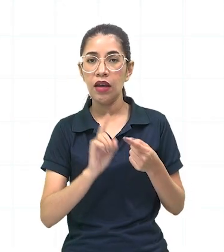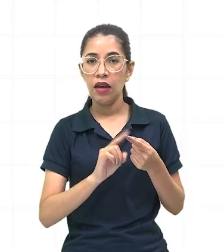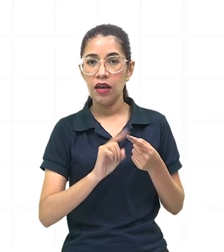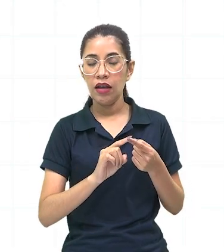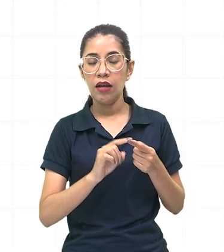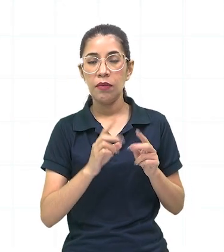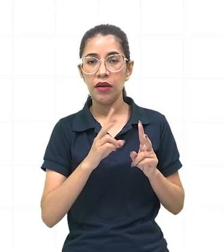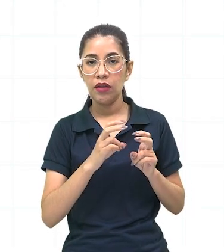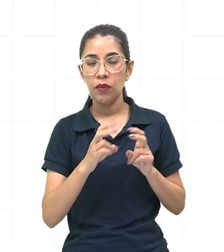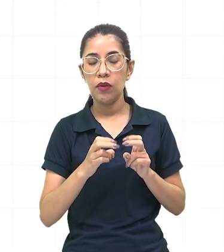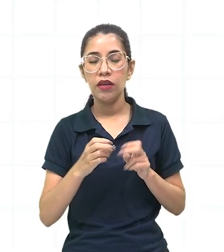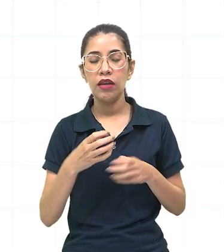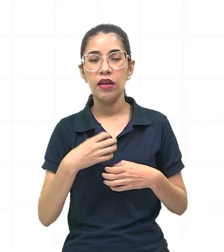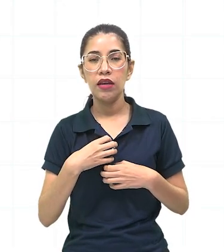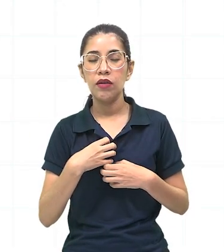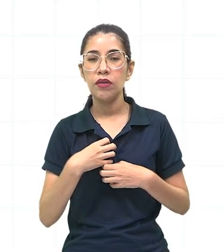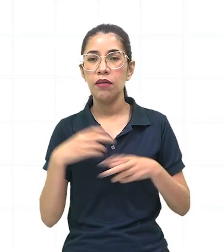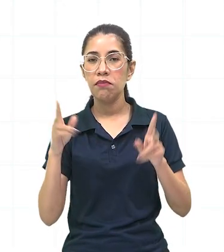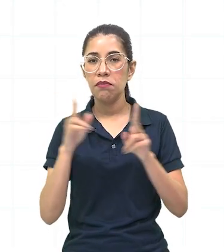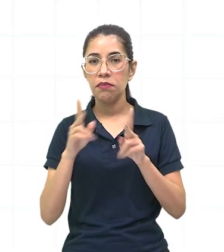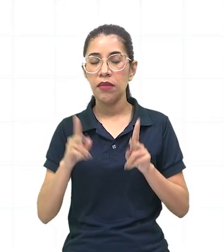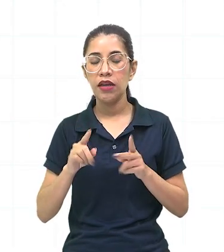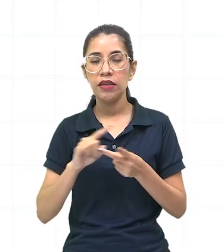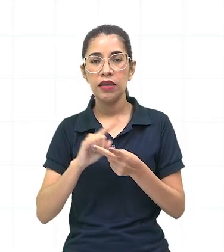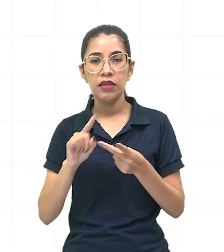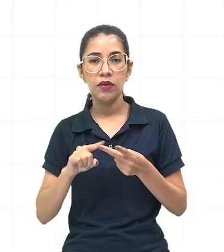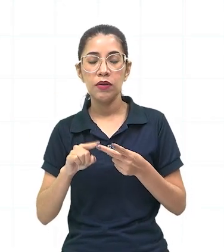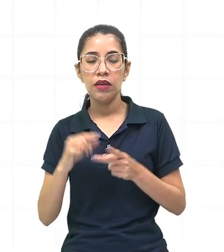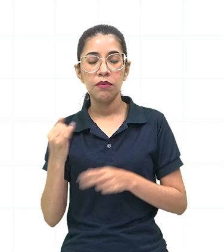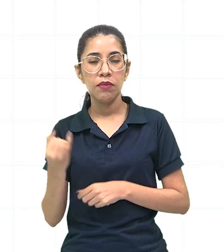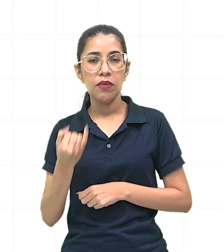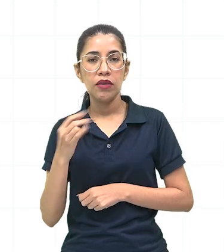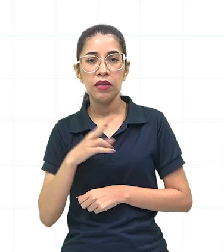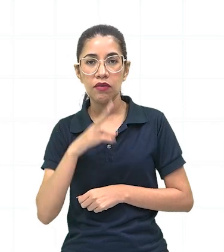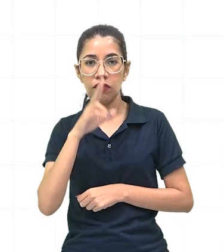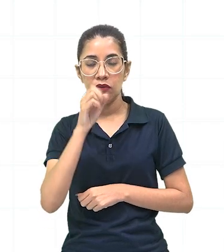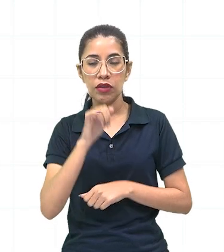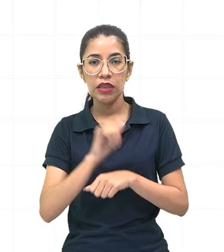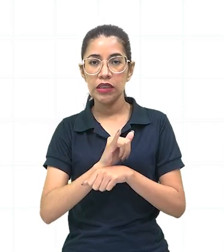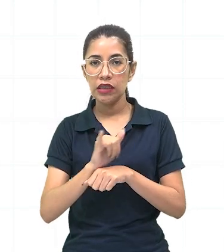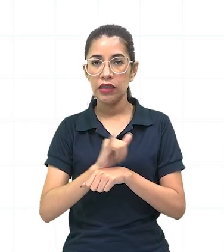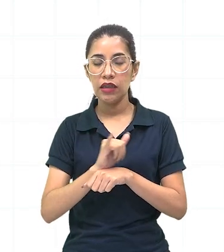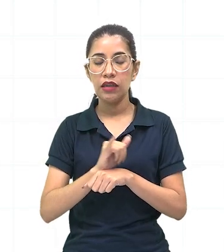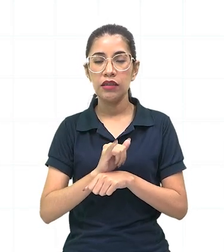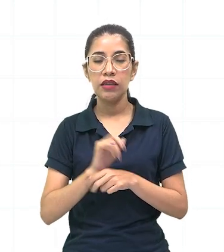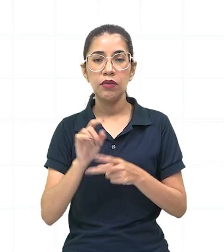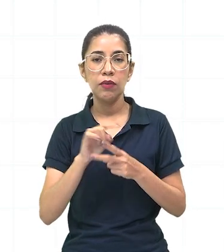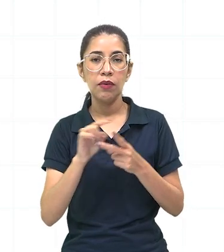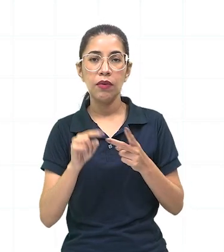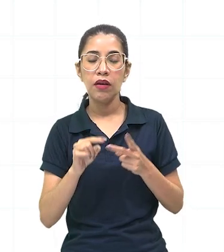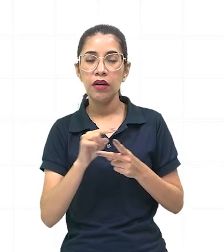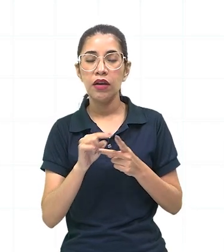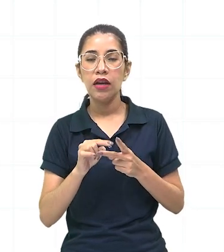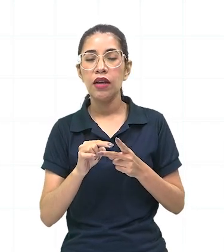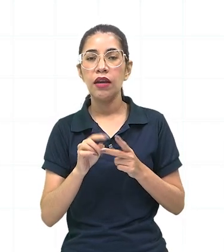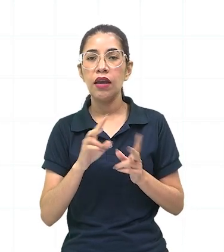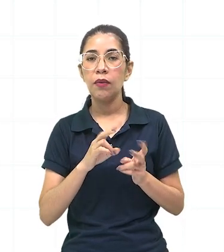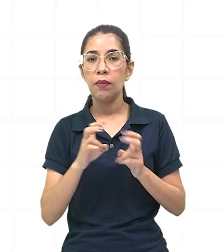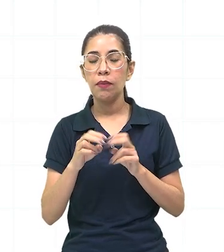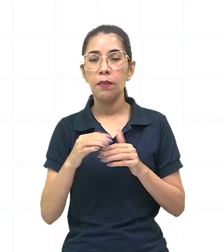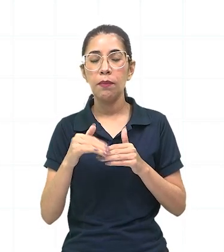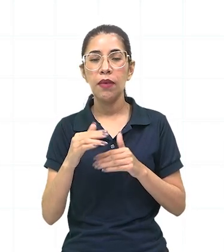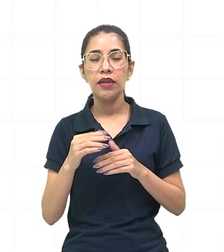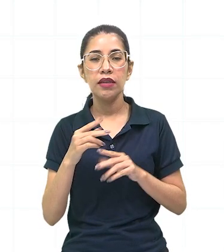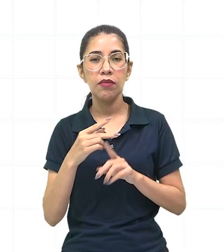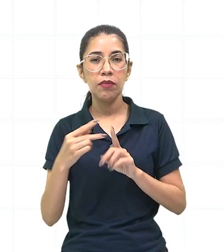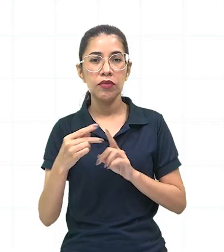ensina a buscar a paz e a harmonia, o Sumô nos mostra a importância da força e da estratégia. Qual dessas artes marciais mais se aproxima da